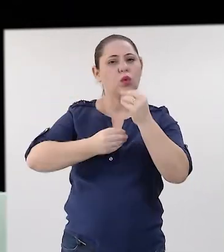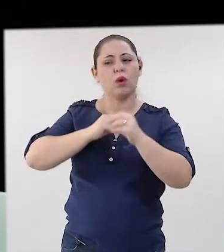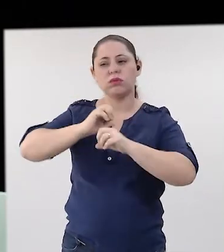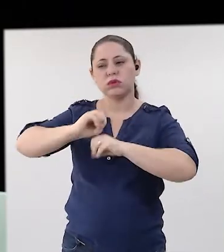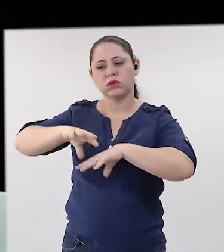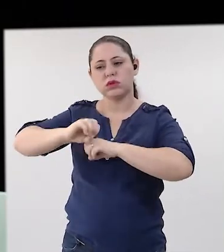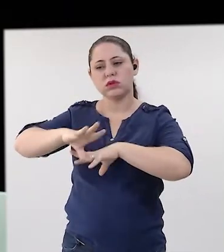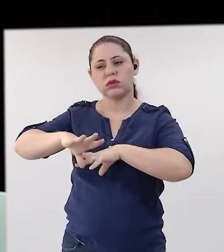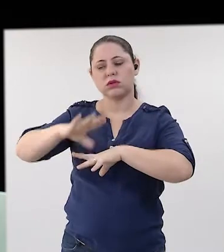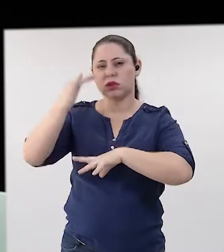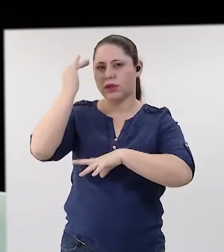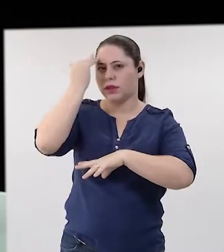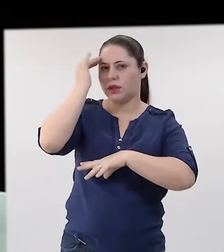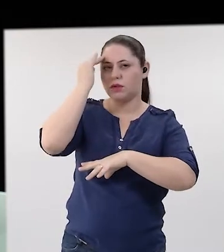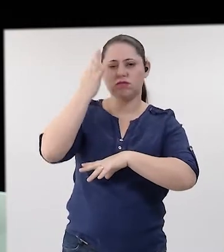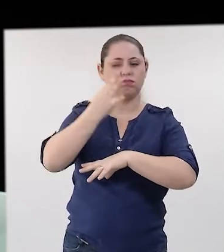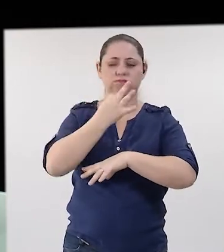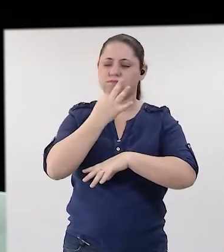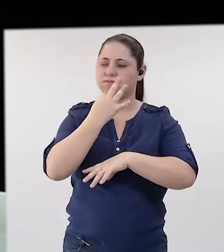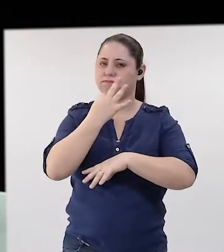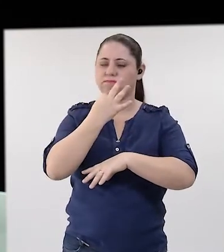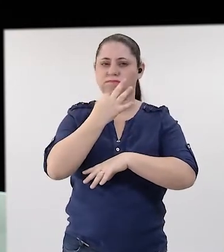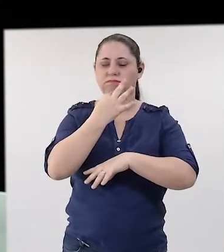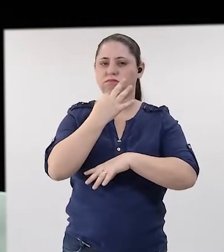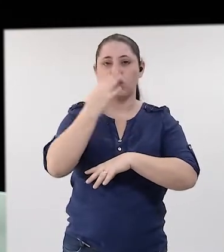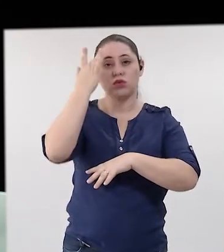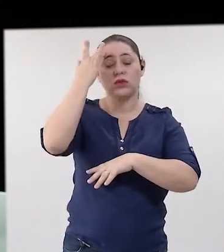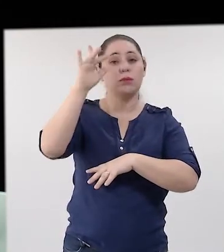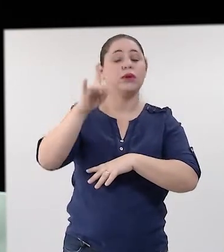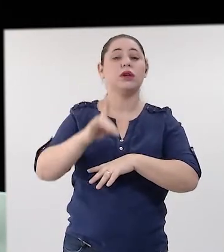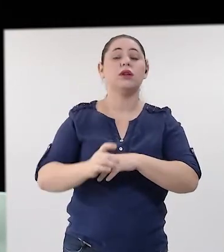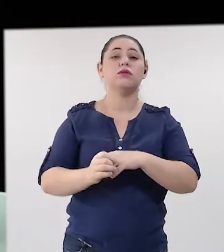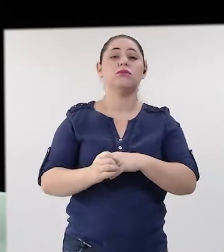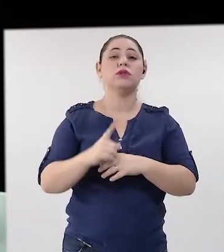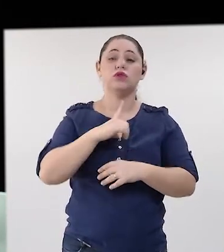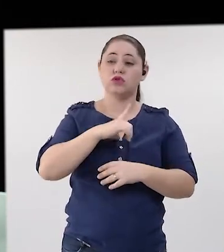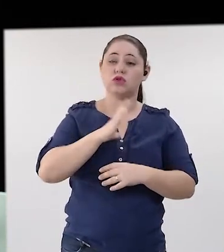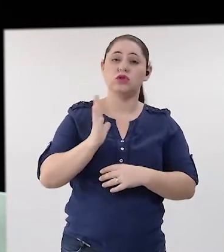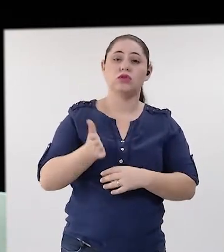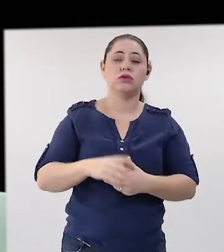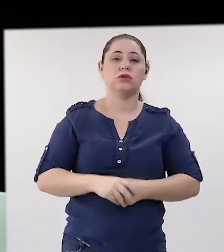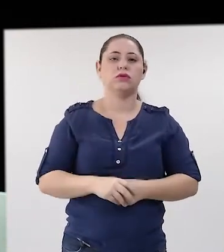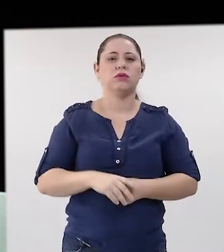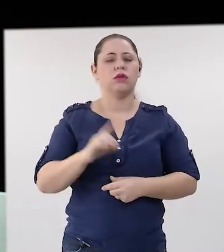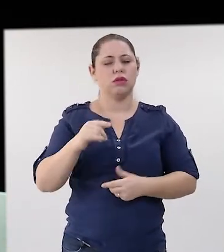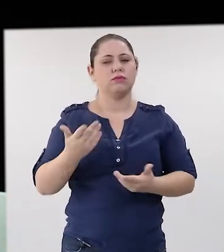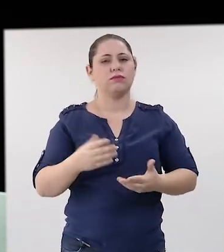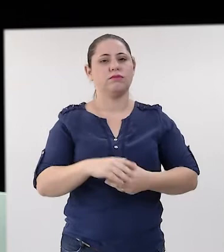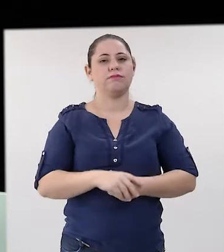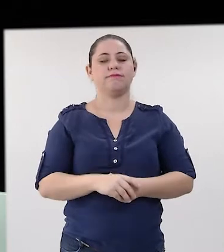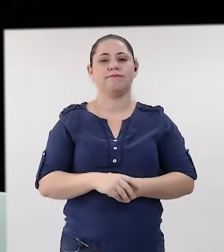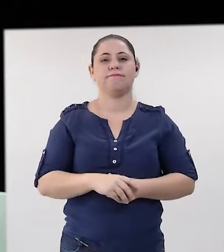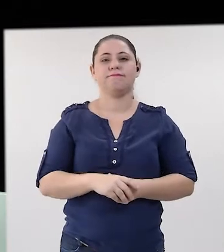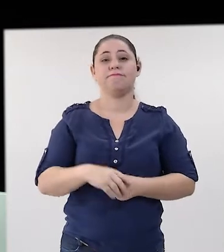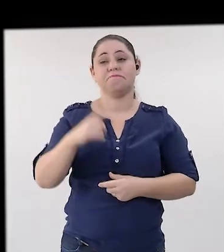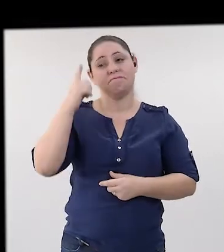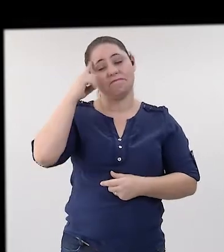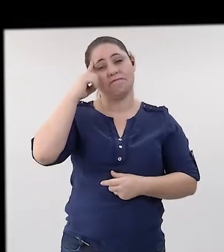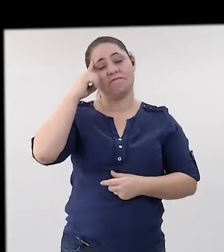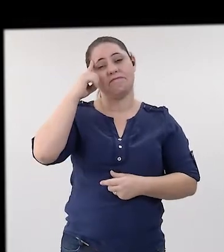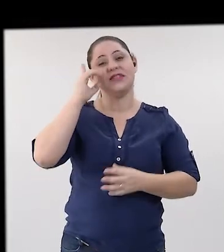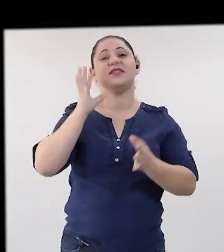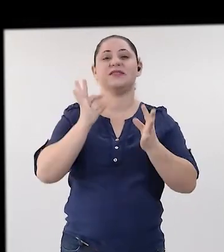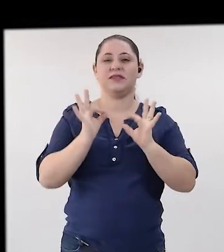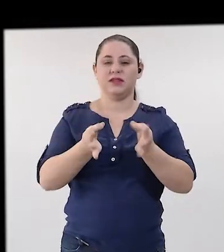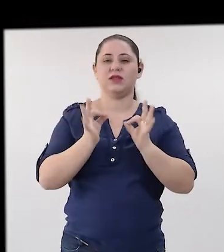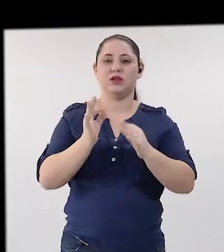que entender de algumas coisas que vocês não faziam ideia que existiam até então? Alguma coisa nesse sentido? Acho que